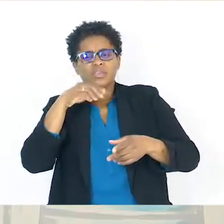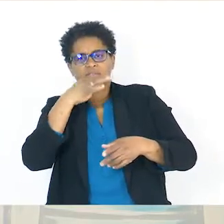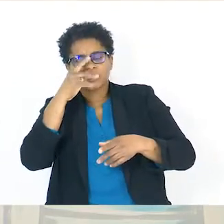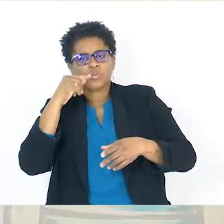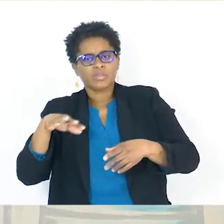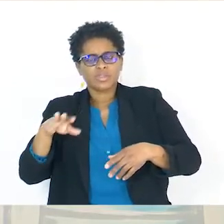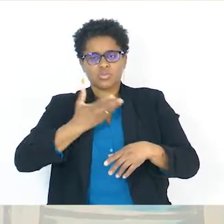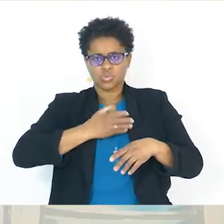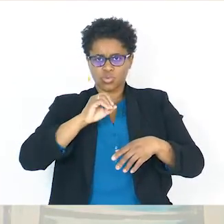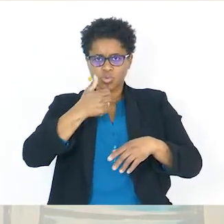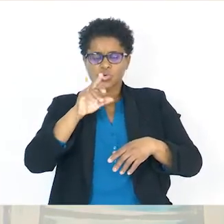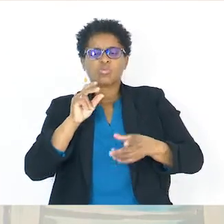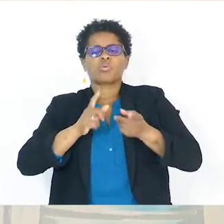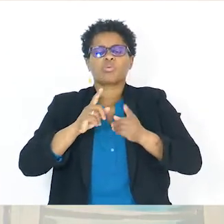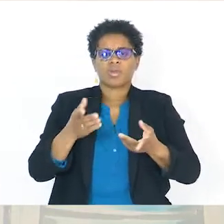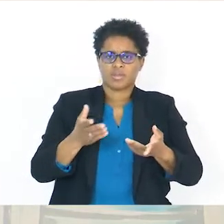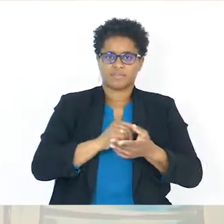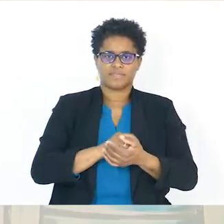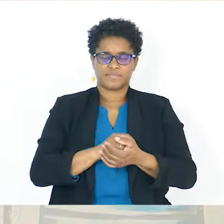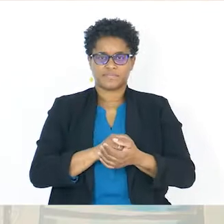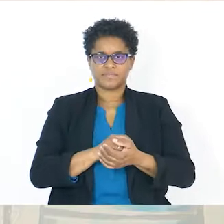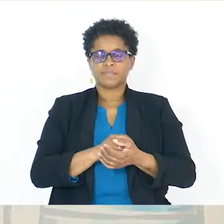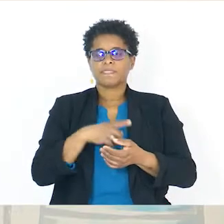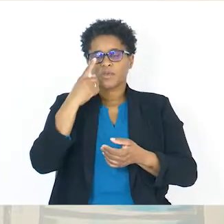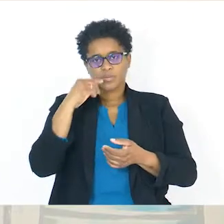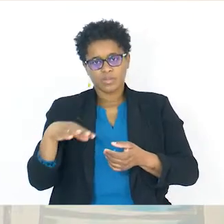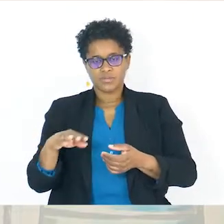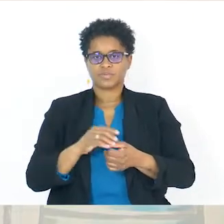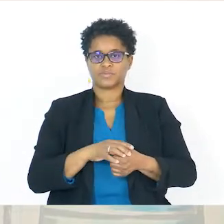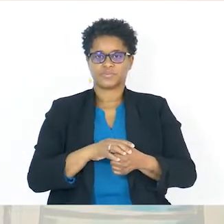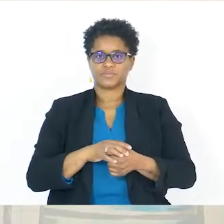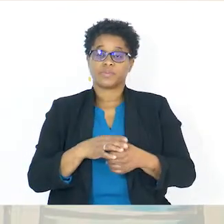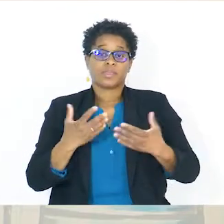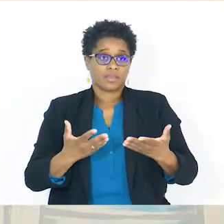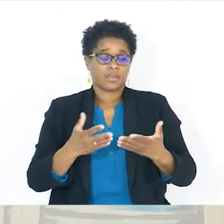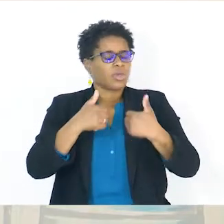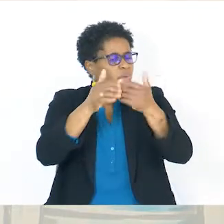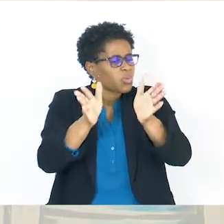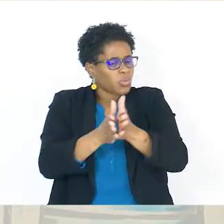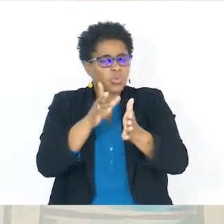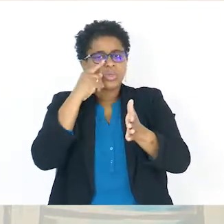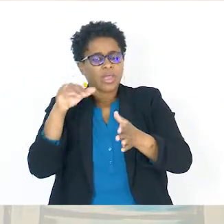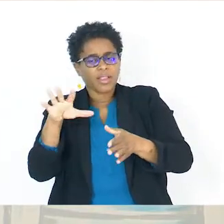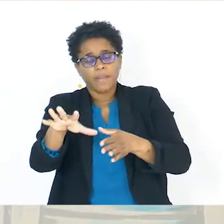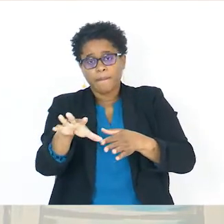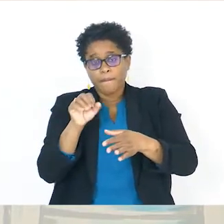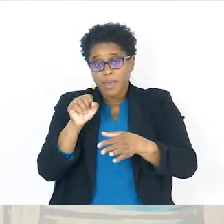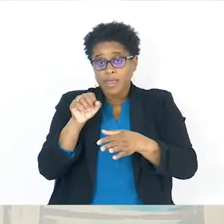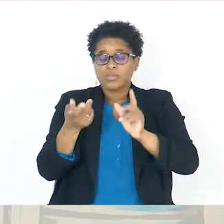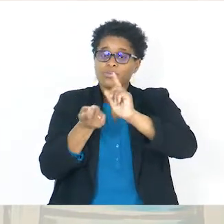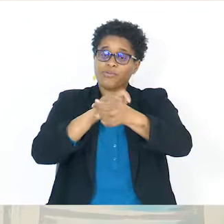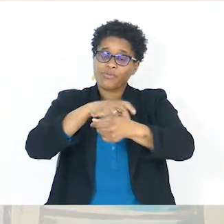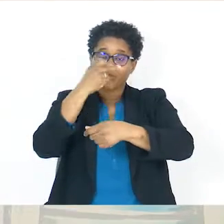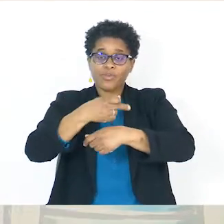diz o menino Dobro? O que é que significa o menino Dobro? É um menino em que em tudo em que ele